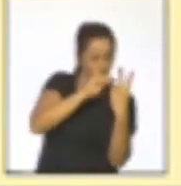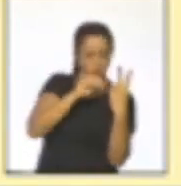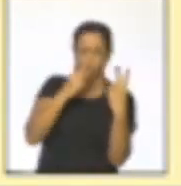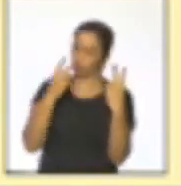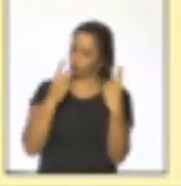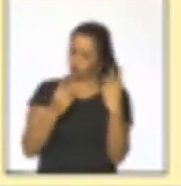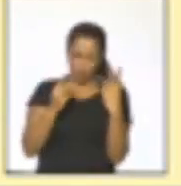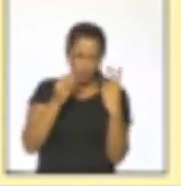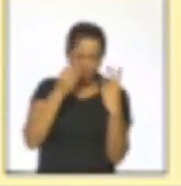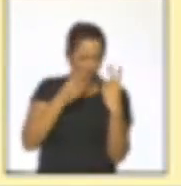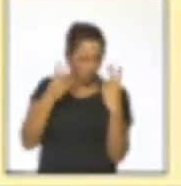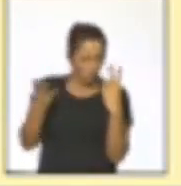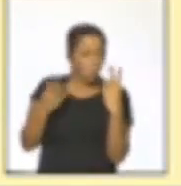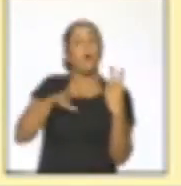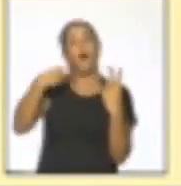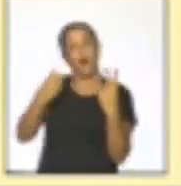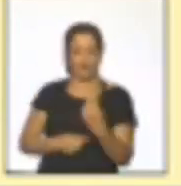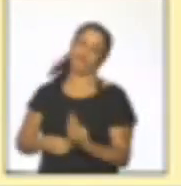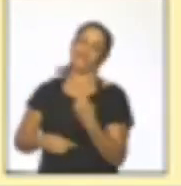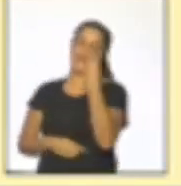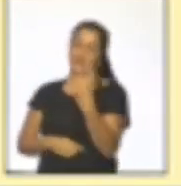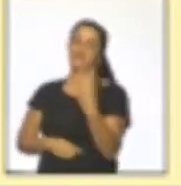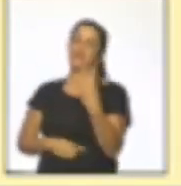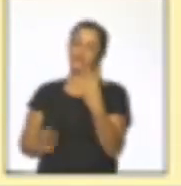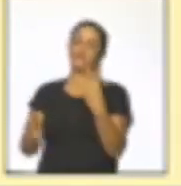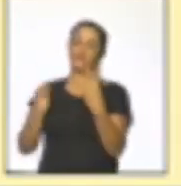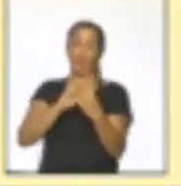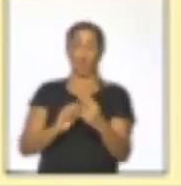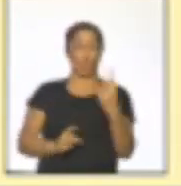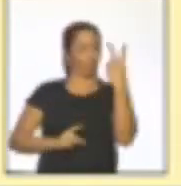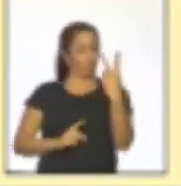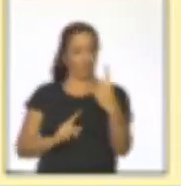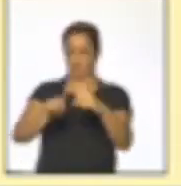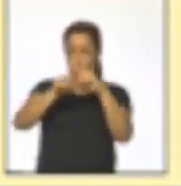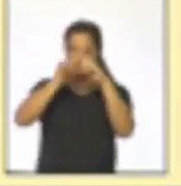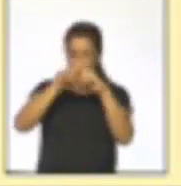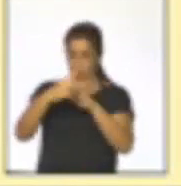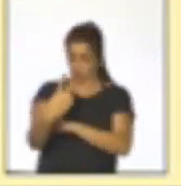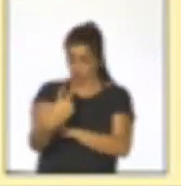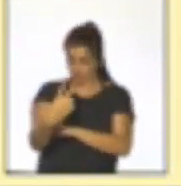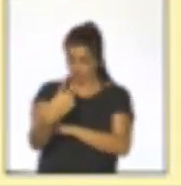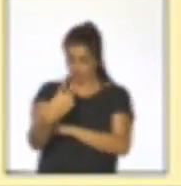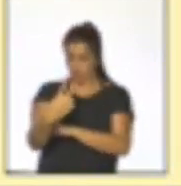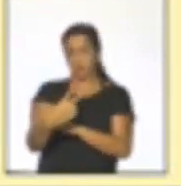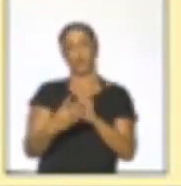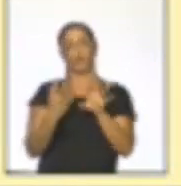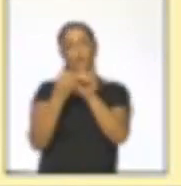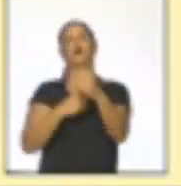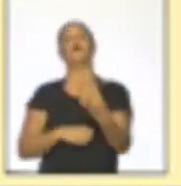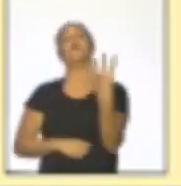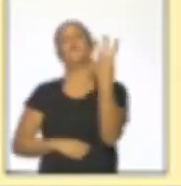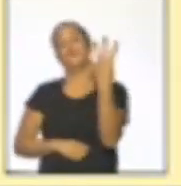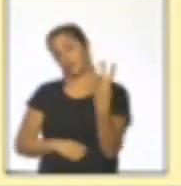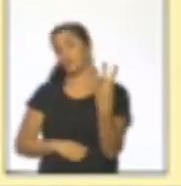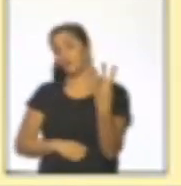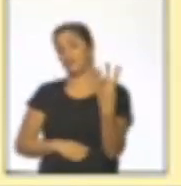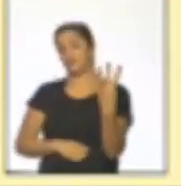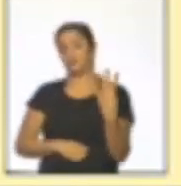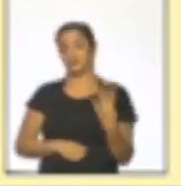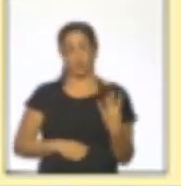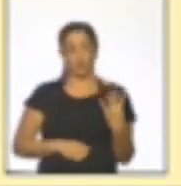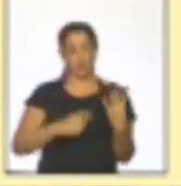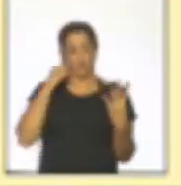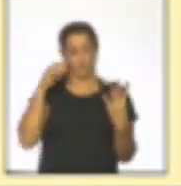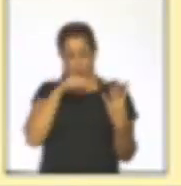4? É o 2. Então, 2 vezes 2, 4. Tá vendo